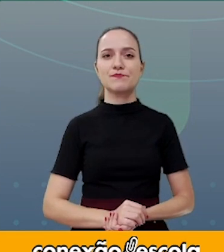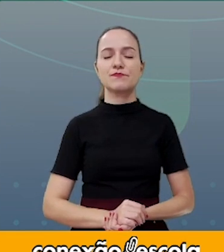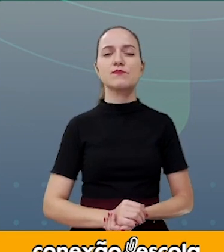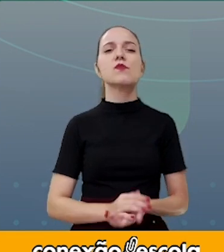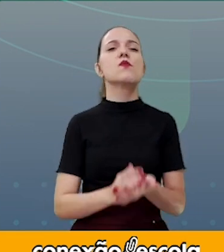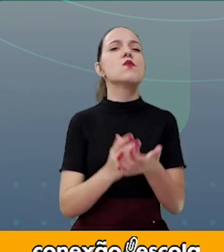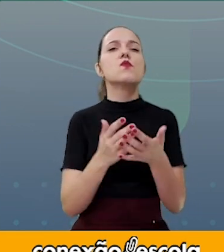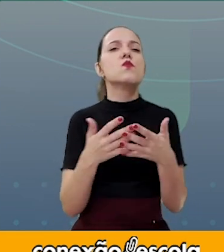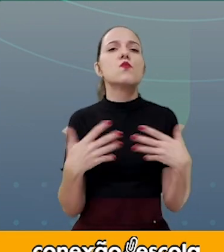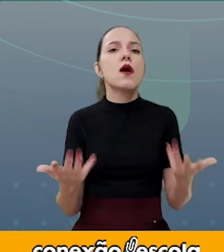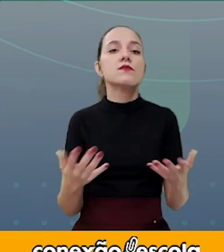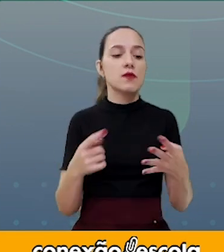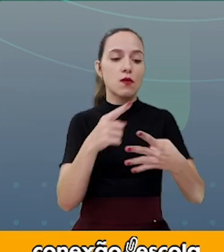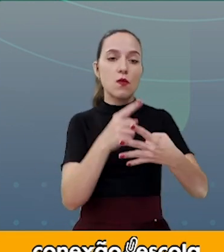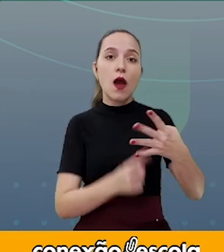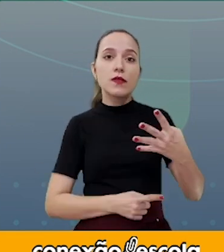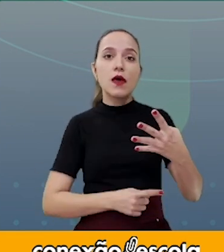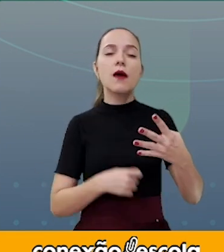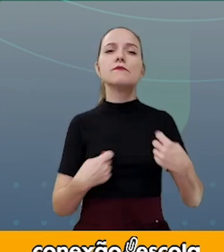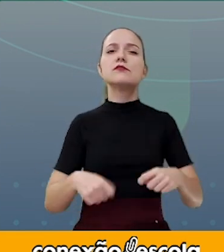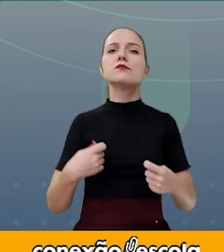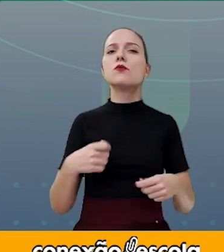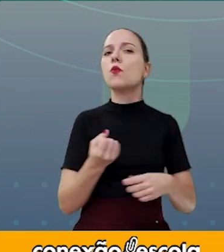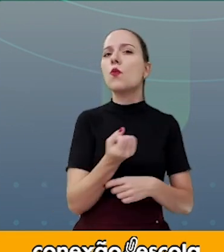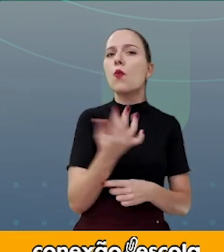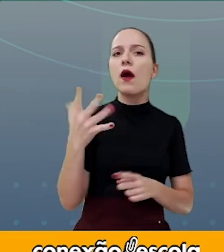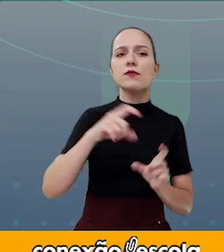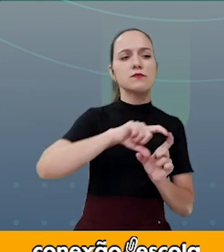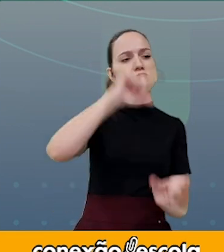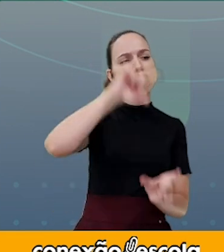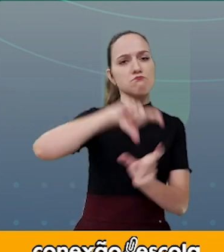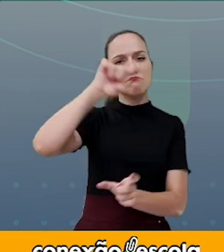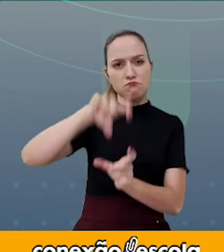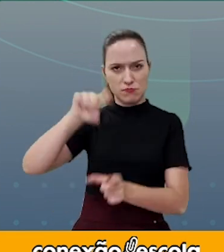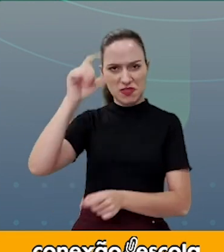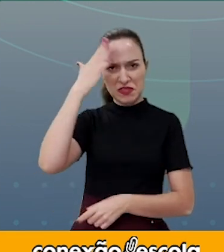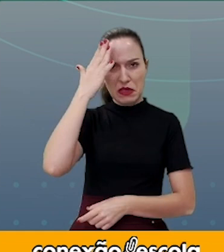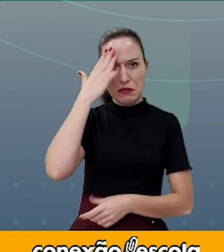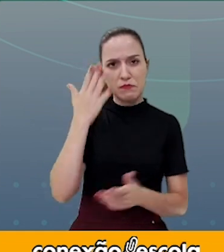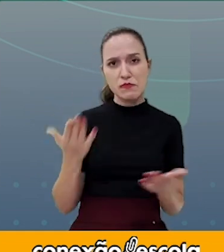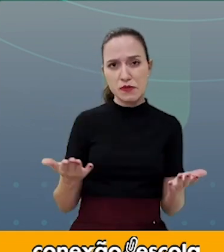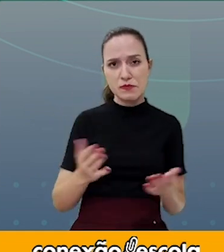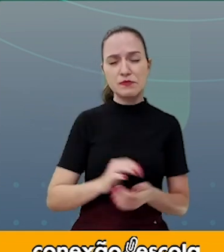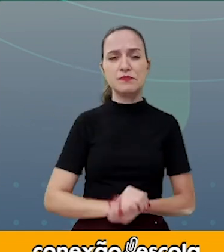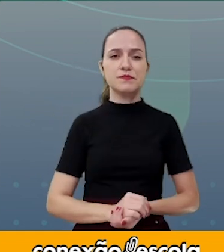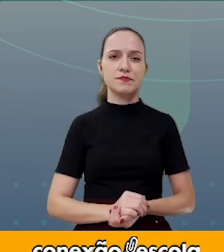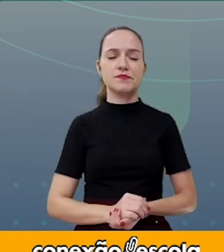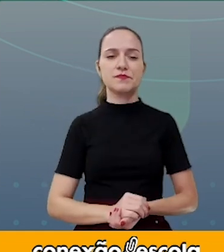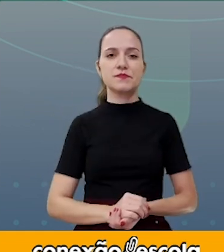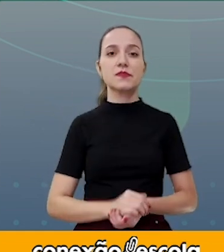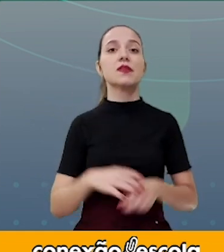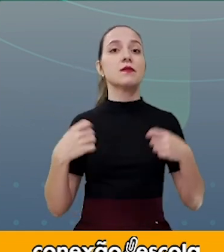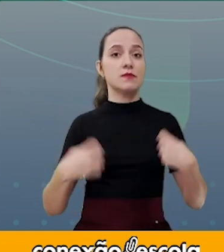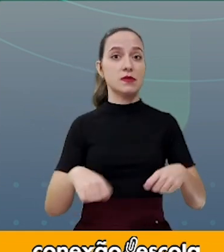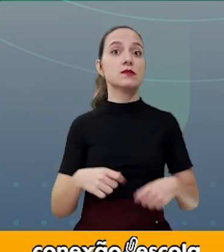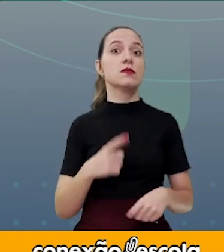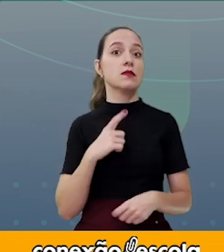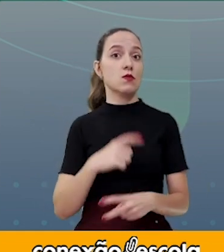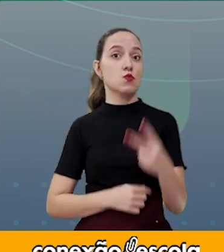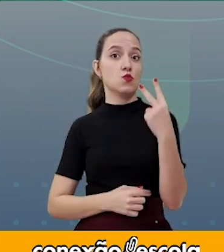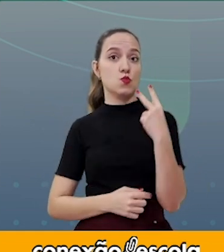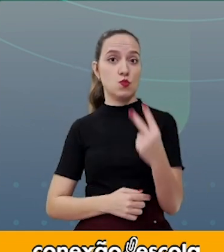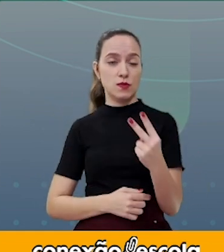Quantas colunas nós vamos precisar? Você já sabe? Nós vamos precisar de